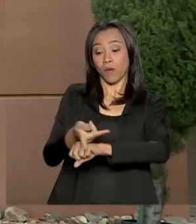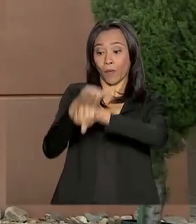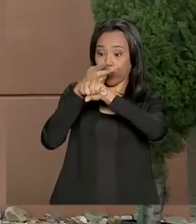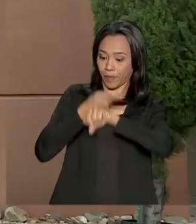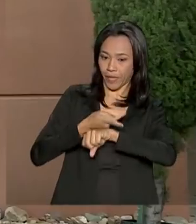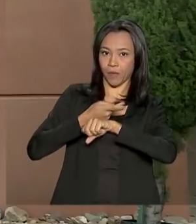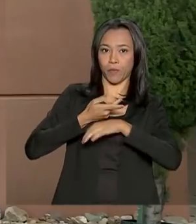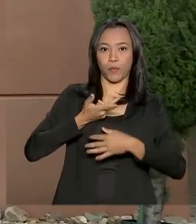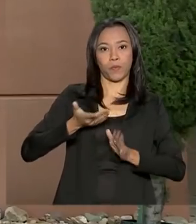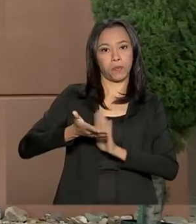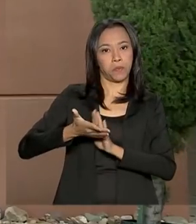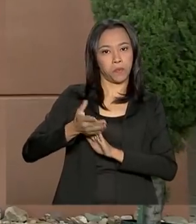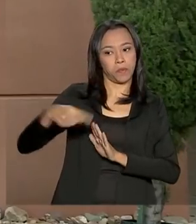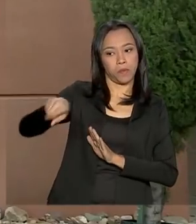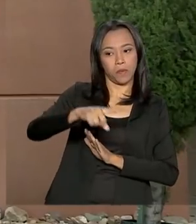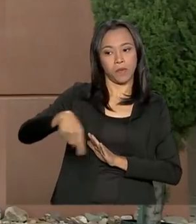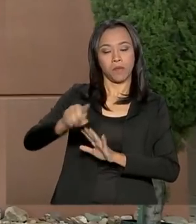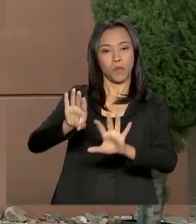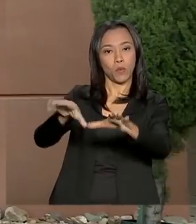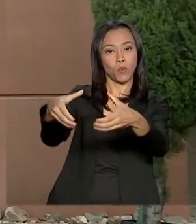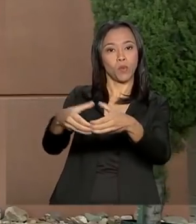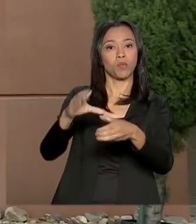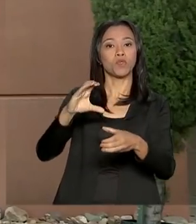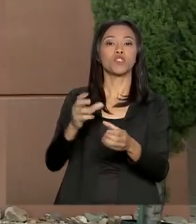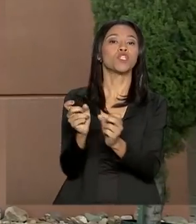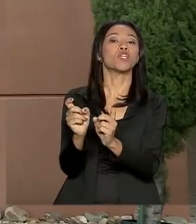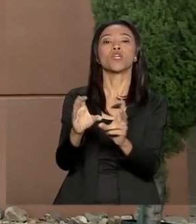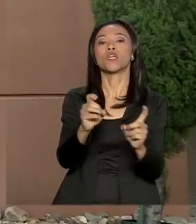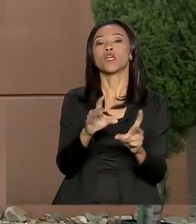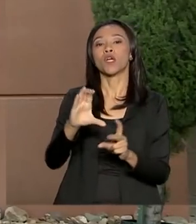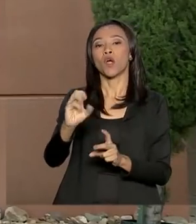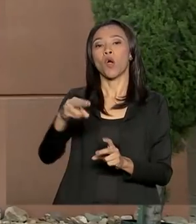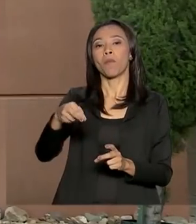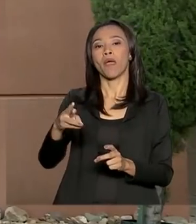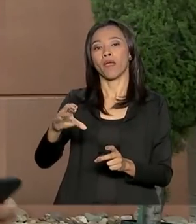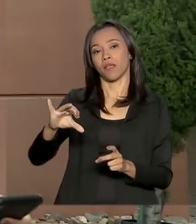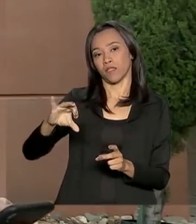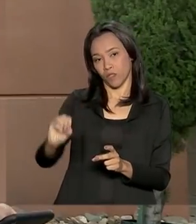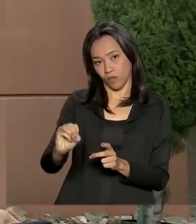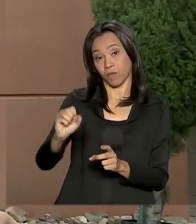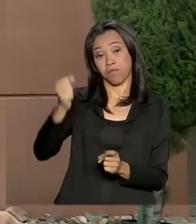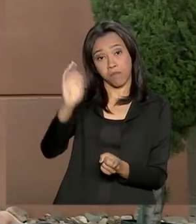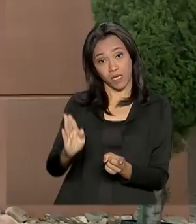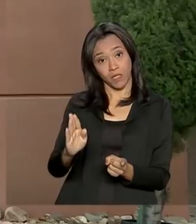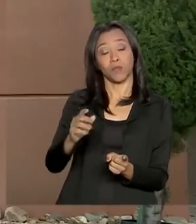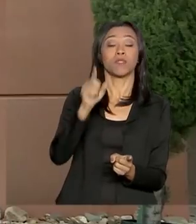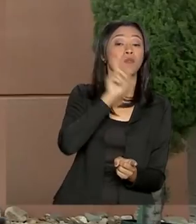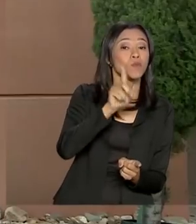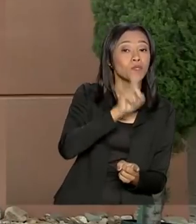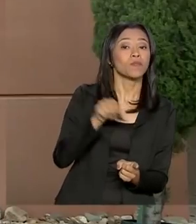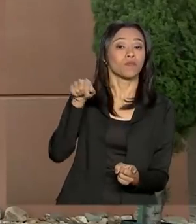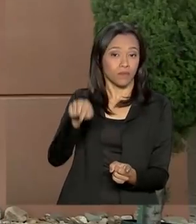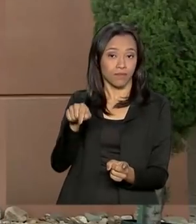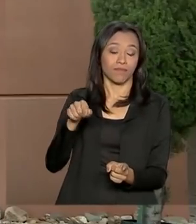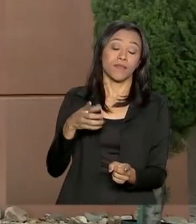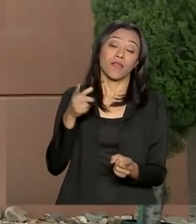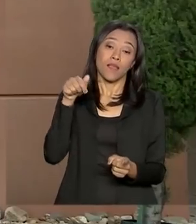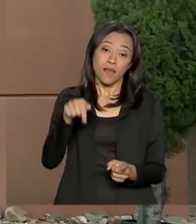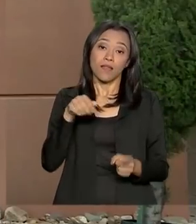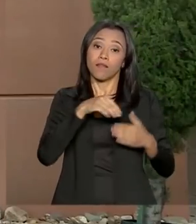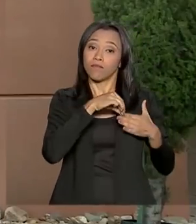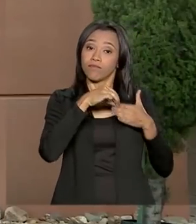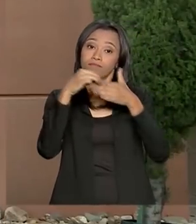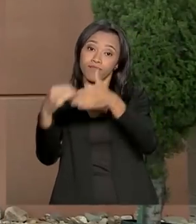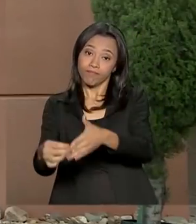ano oferecido pela Câmara de Comércio Brasil-Estados Unidos. Acompanham o presidente Jair Bolsonaro nesta visita aos Estados